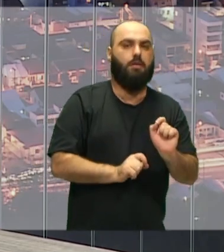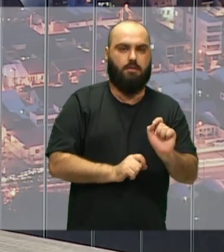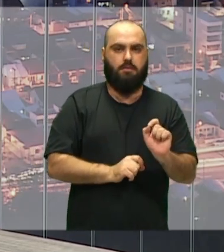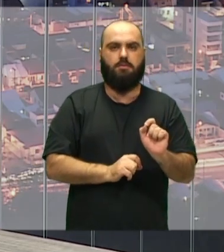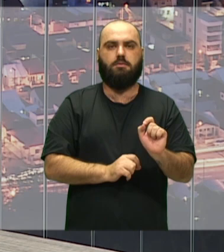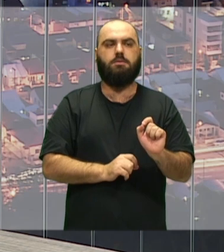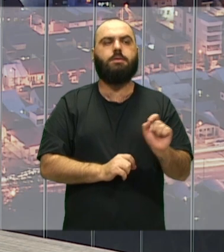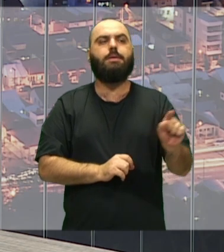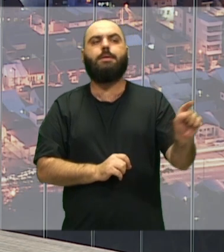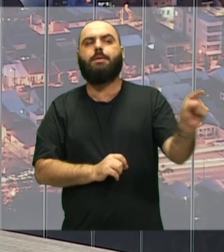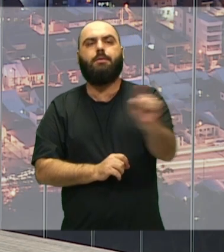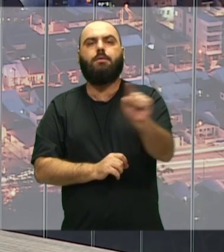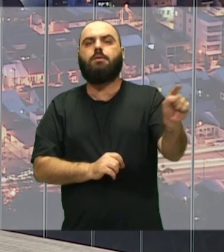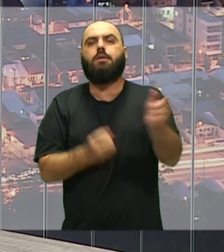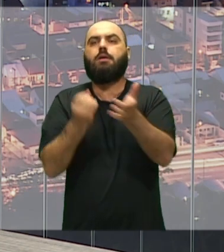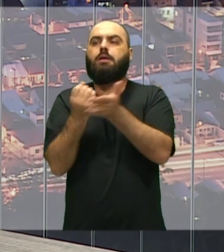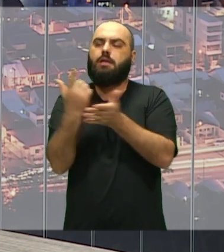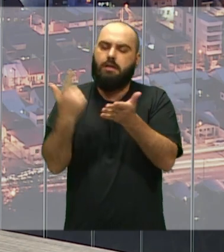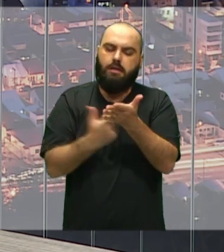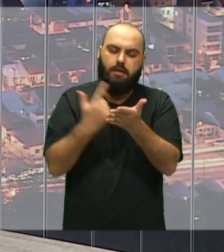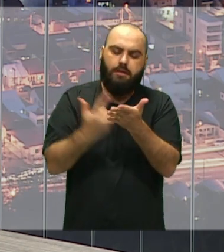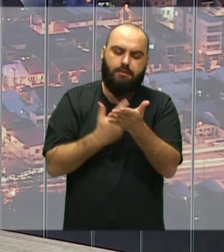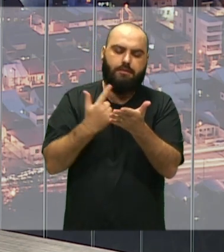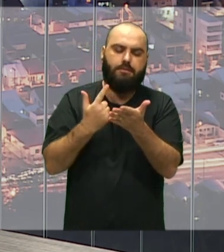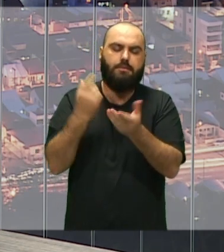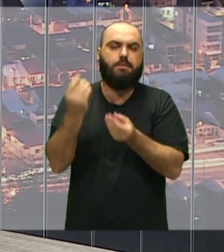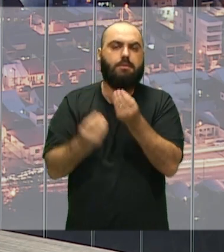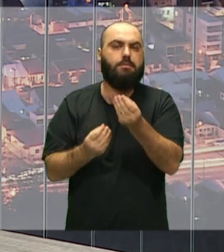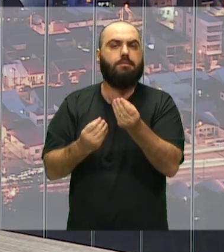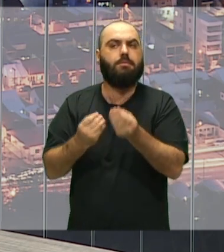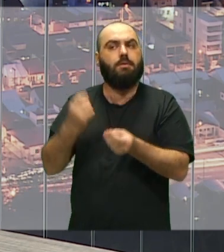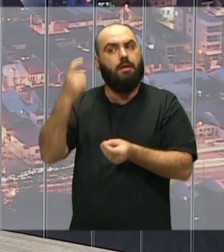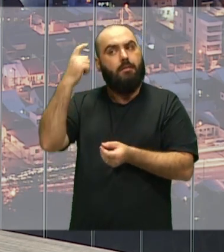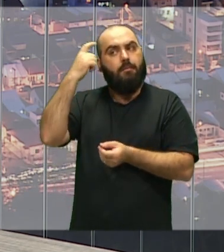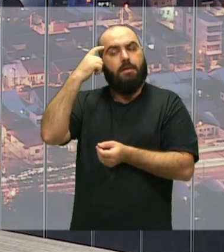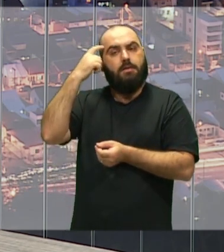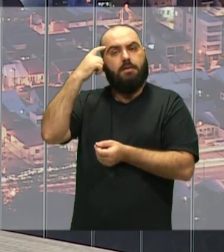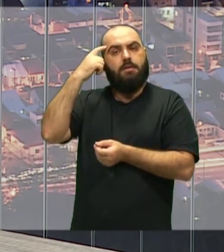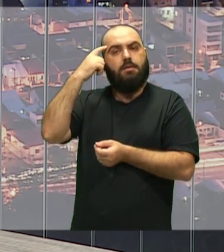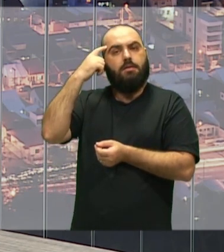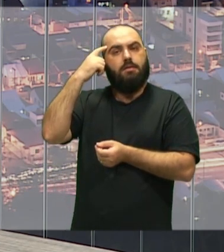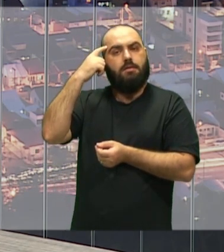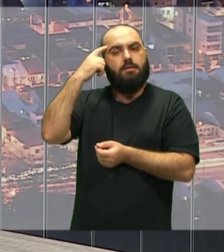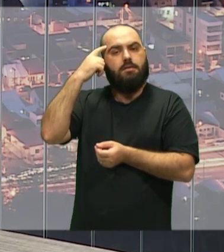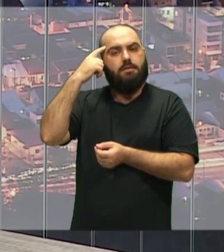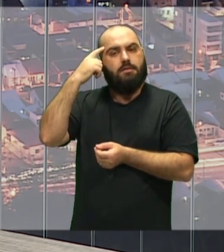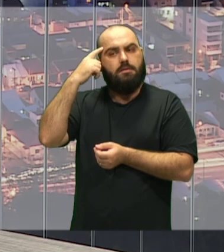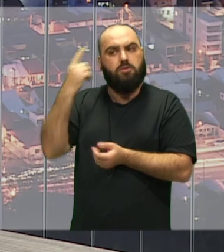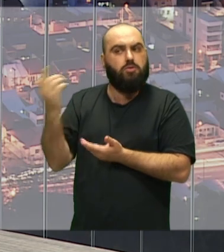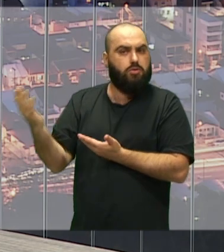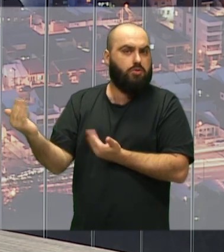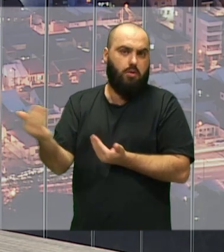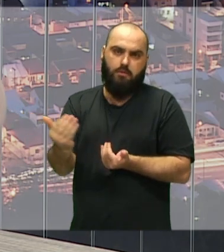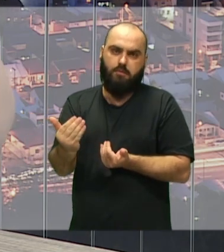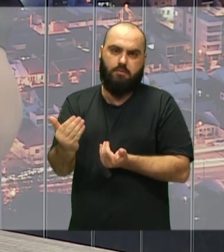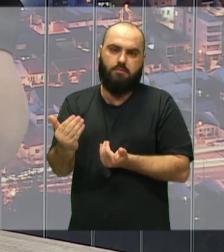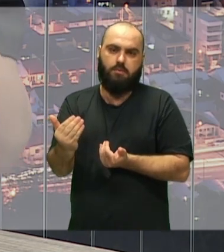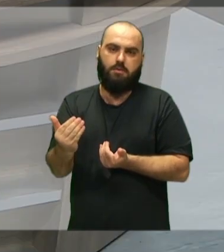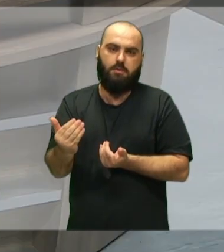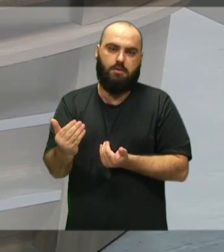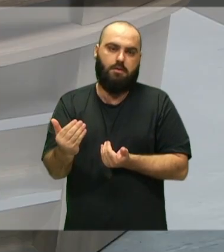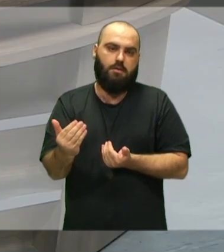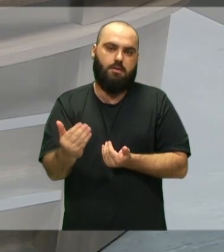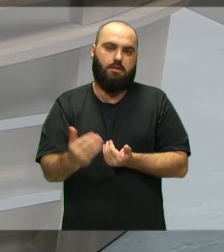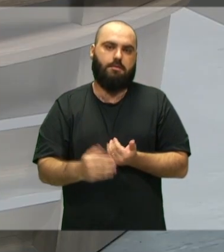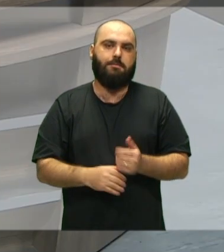como você compôs o livro, né? Pensando também nesse público mais, vamos colocar assim, mais jovem, né? Pelo menos mais jovem do que